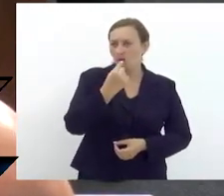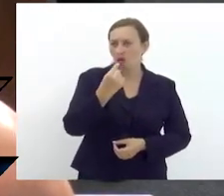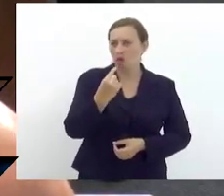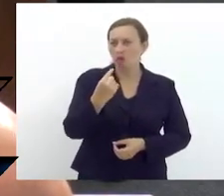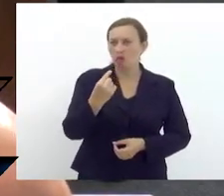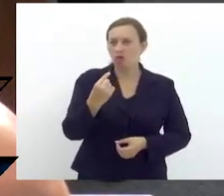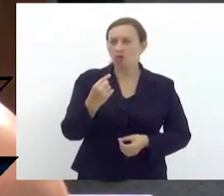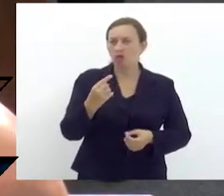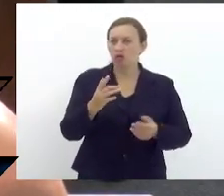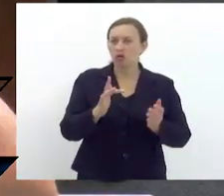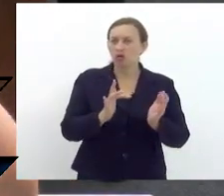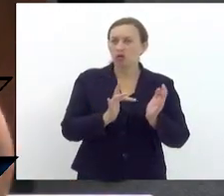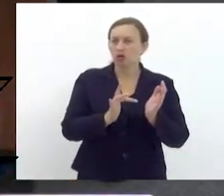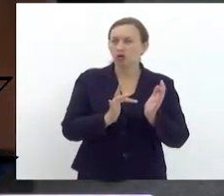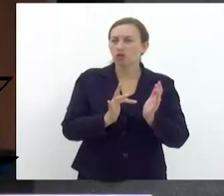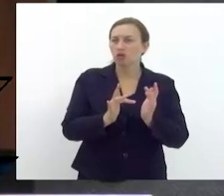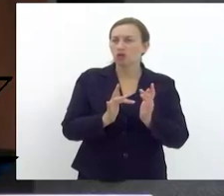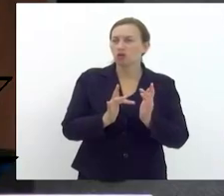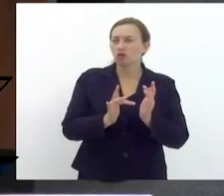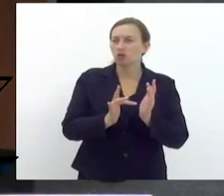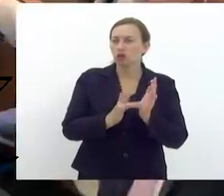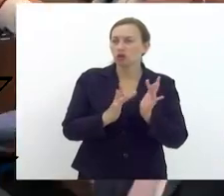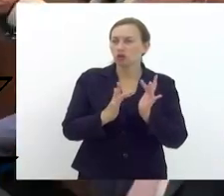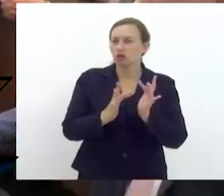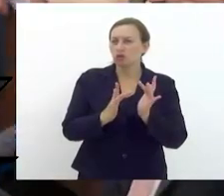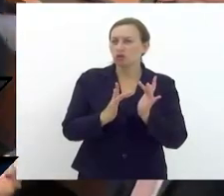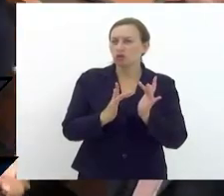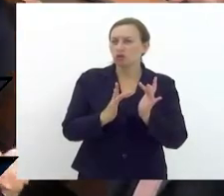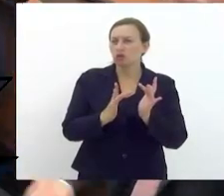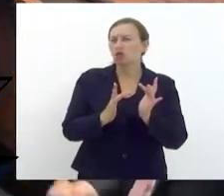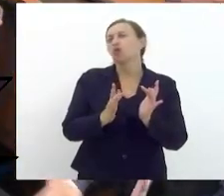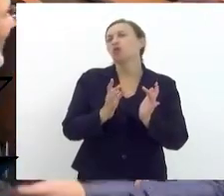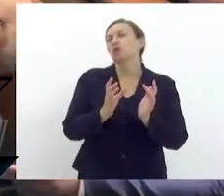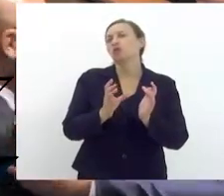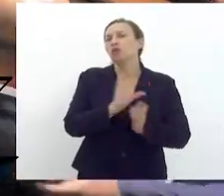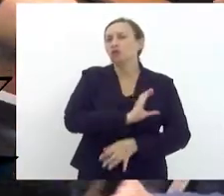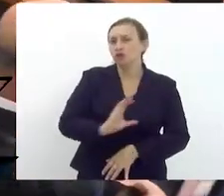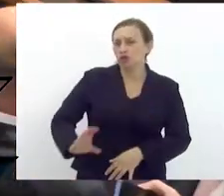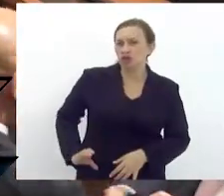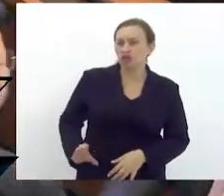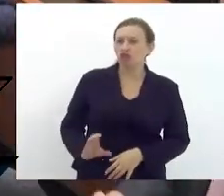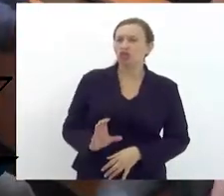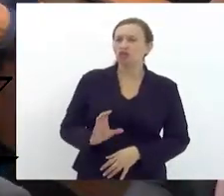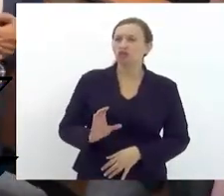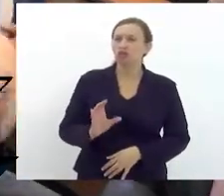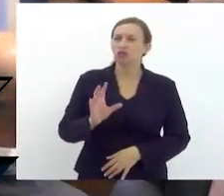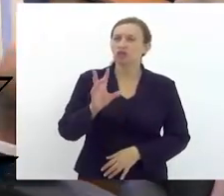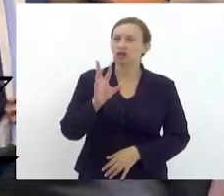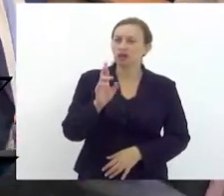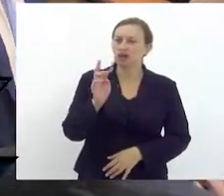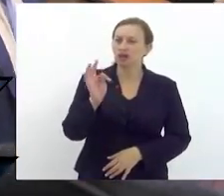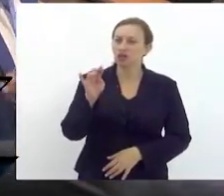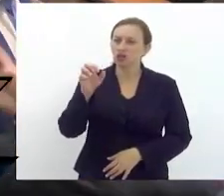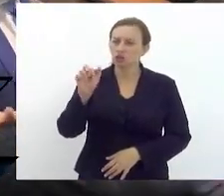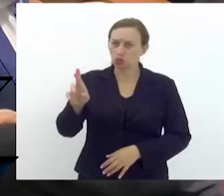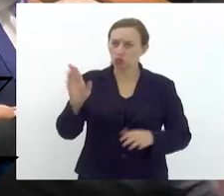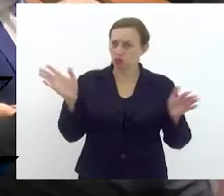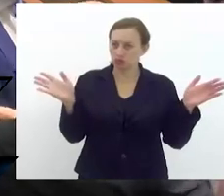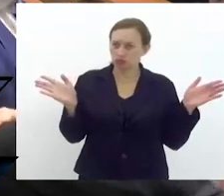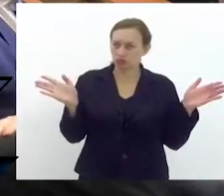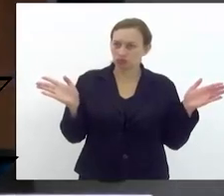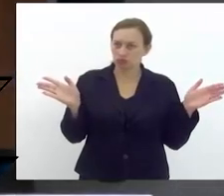Redentor ficou sem iluminação para demonstração de que o Cristo